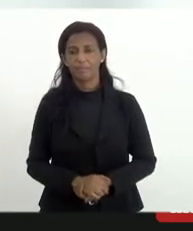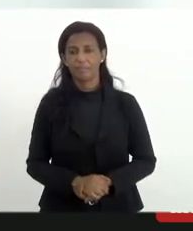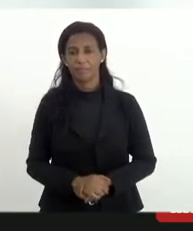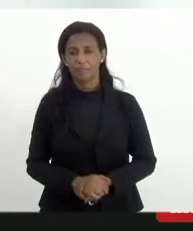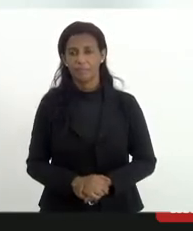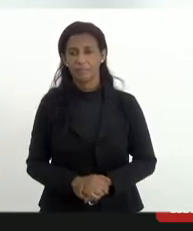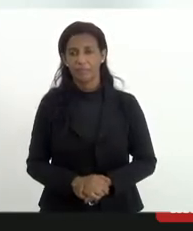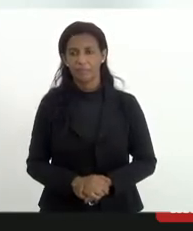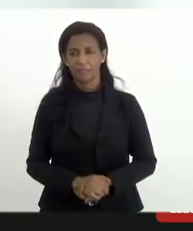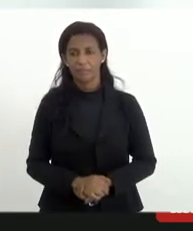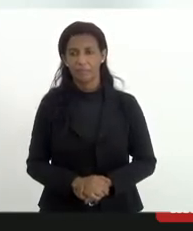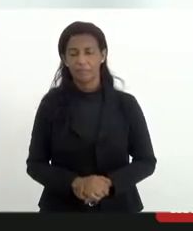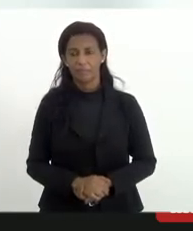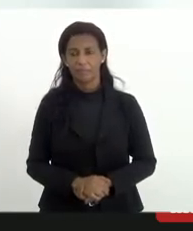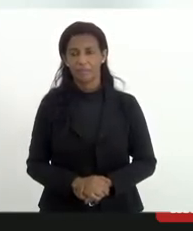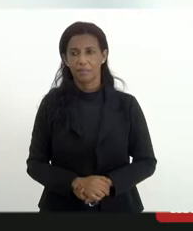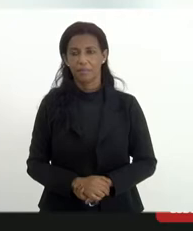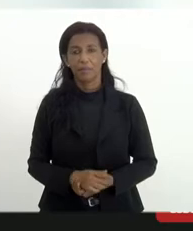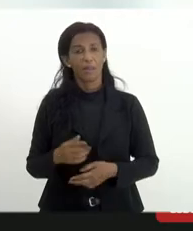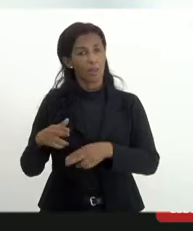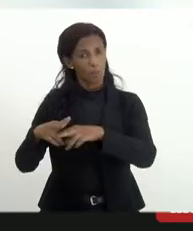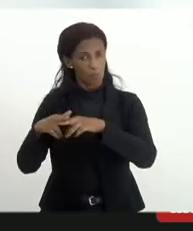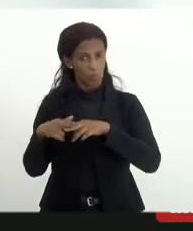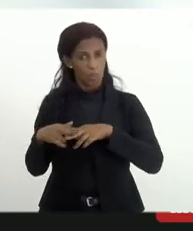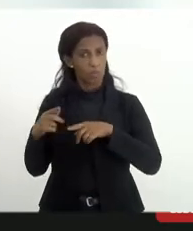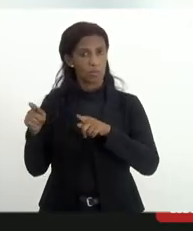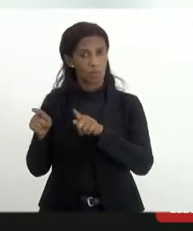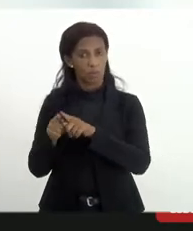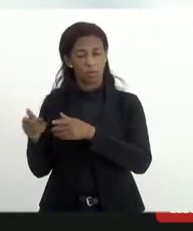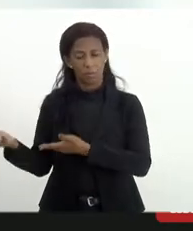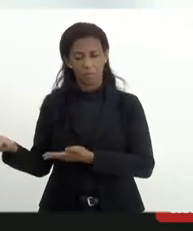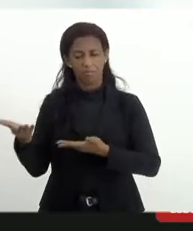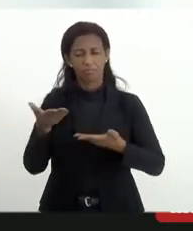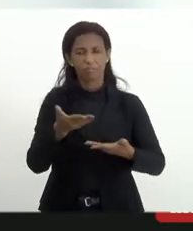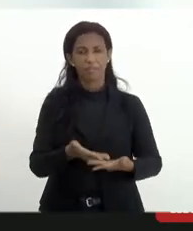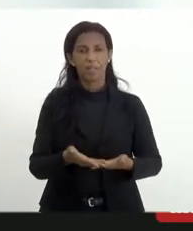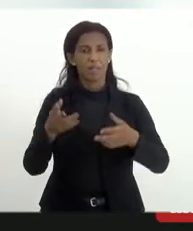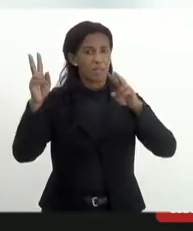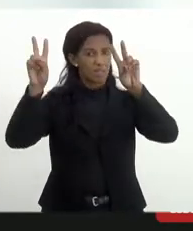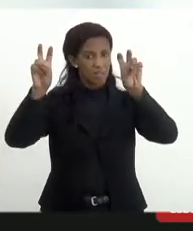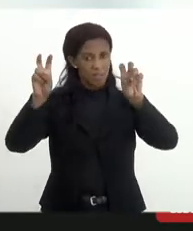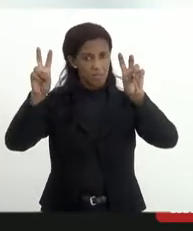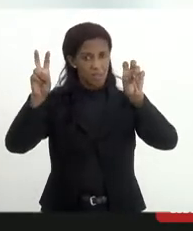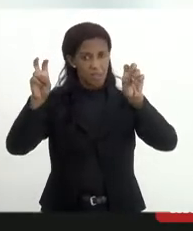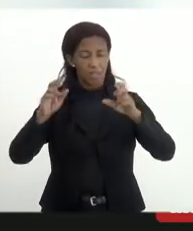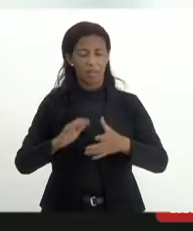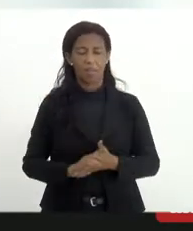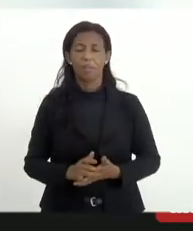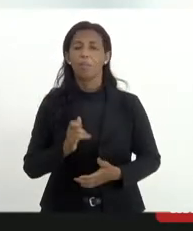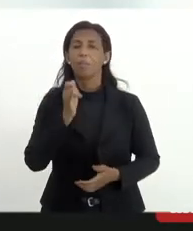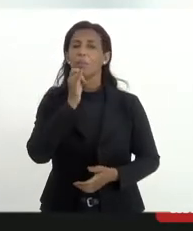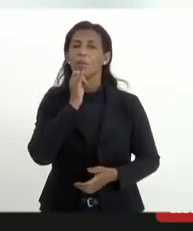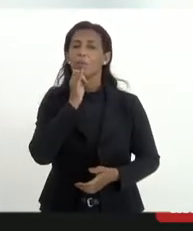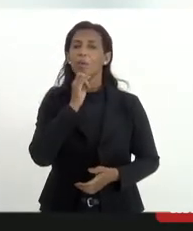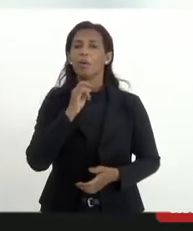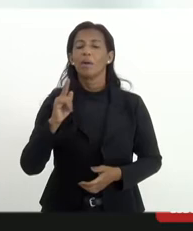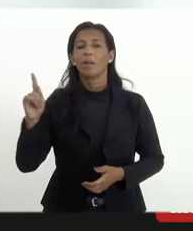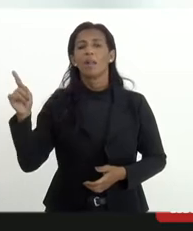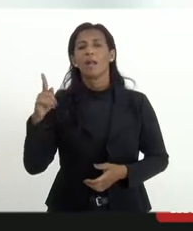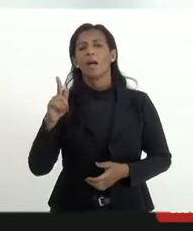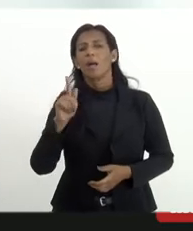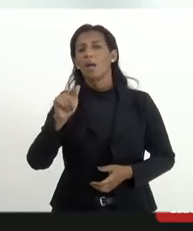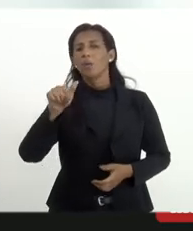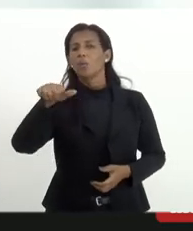eu também quis trazer esse tema à baila, porque, por exemplo, lá no gás da